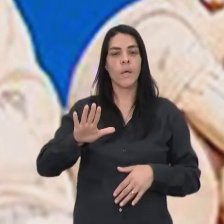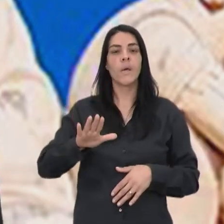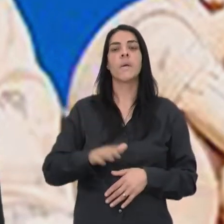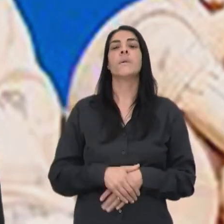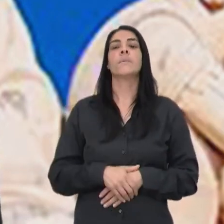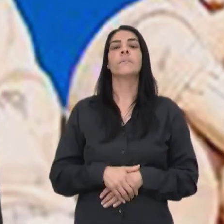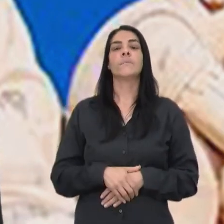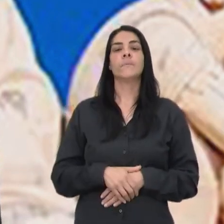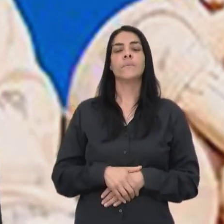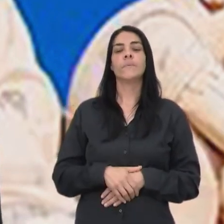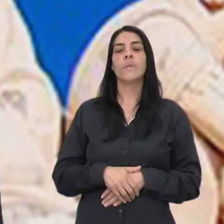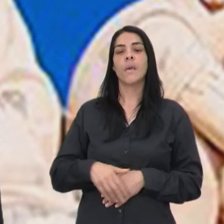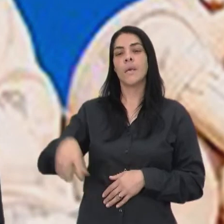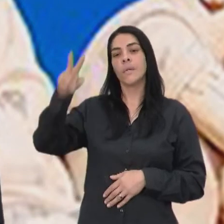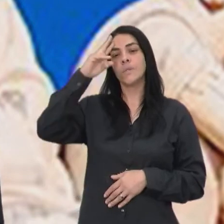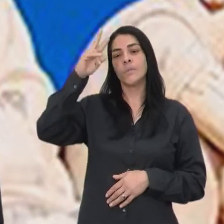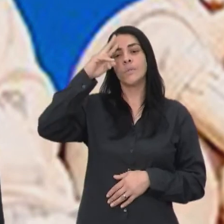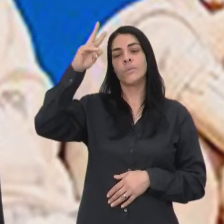história, que é a minha praia aí,